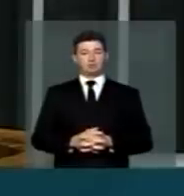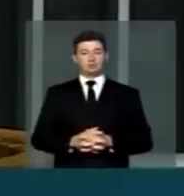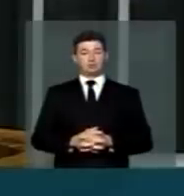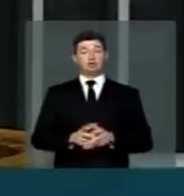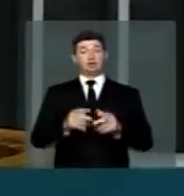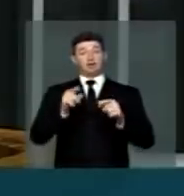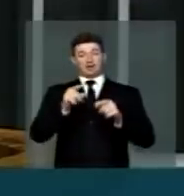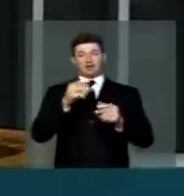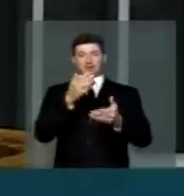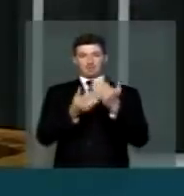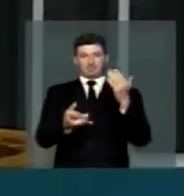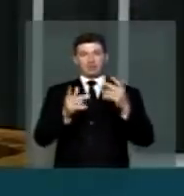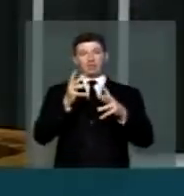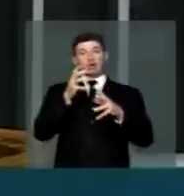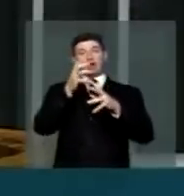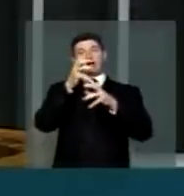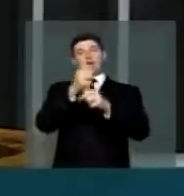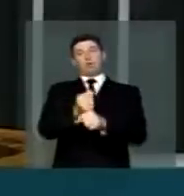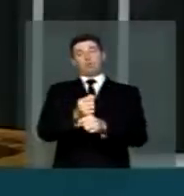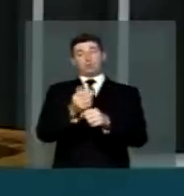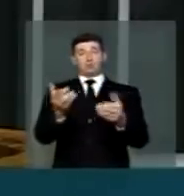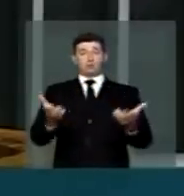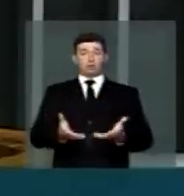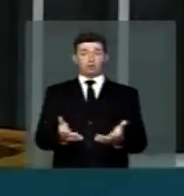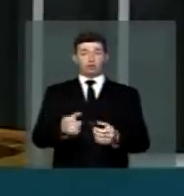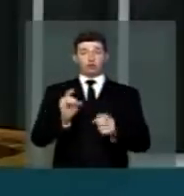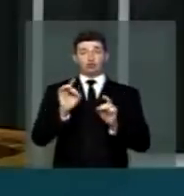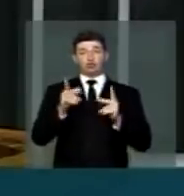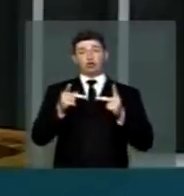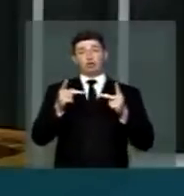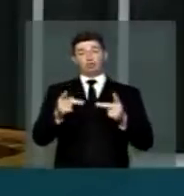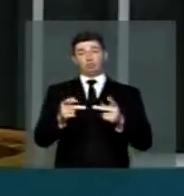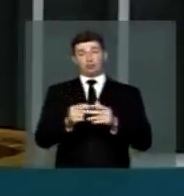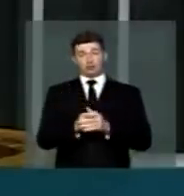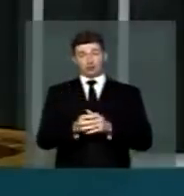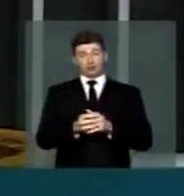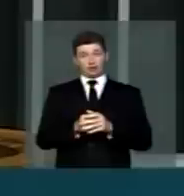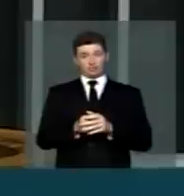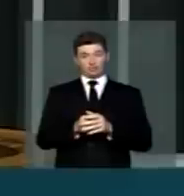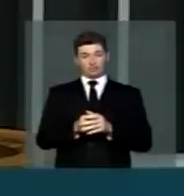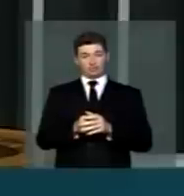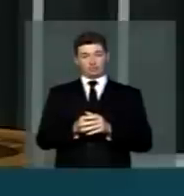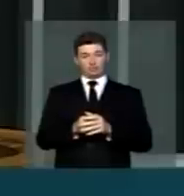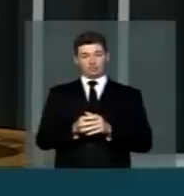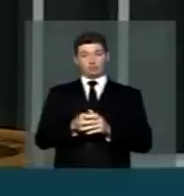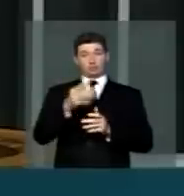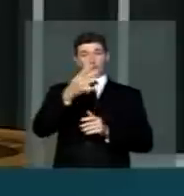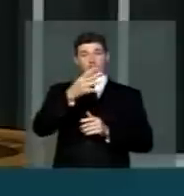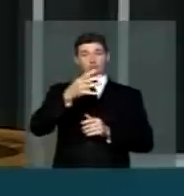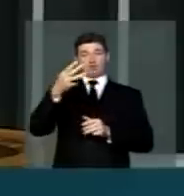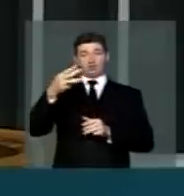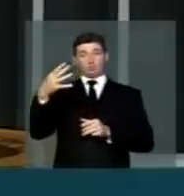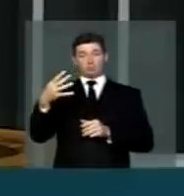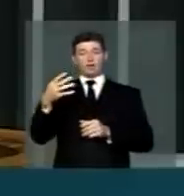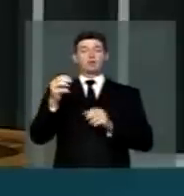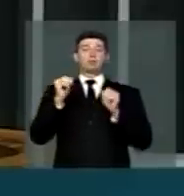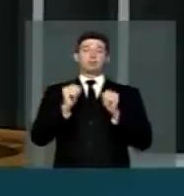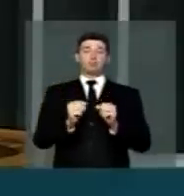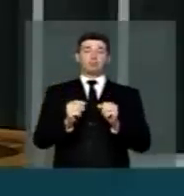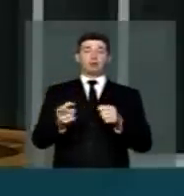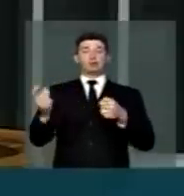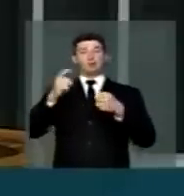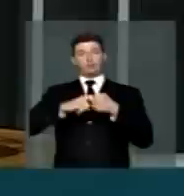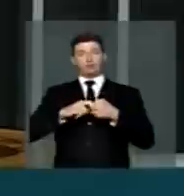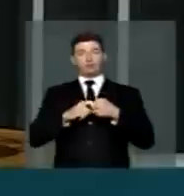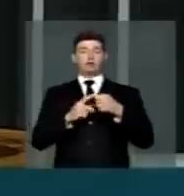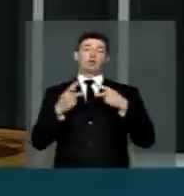essa defasagem foi se acumulando, e hoje só um projeto desse tipo, como o 4434, é que viria a